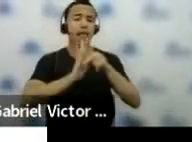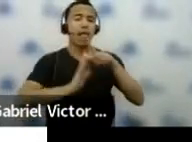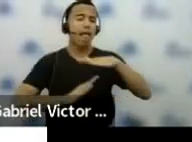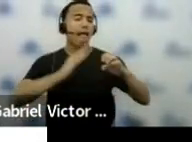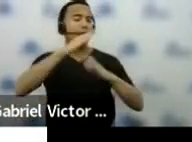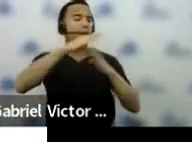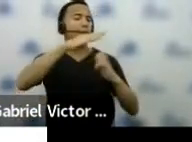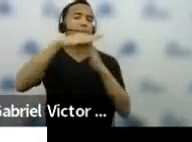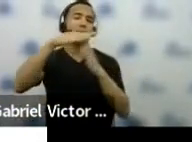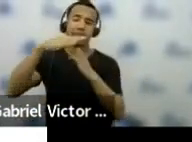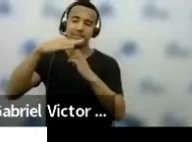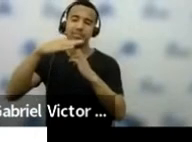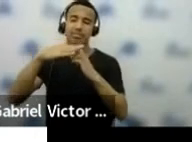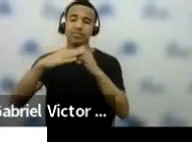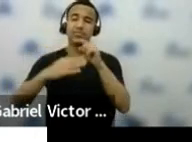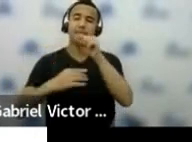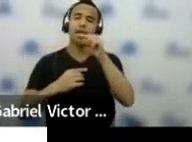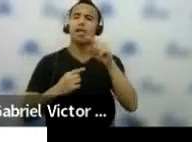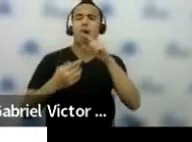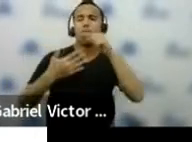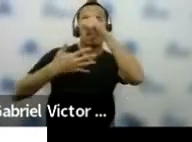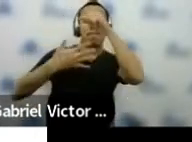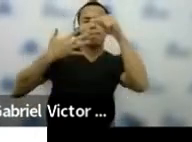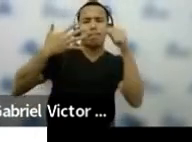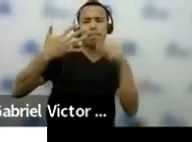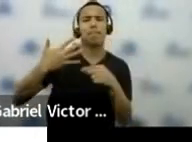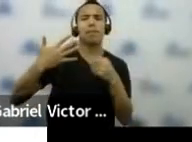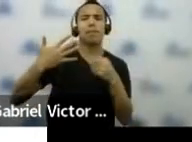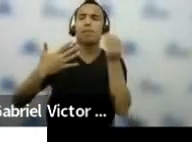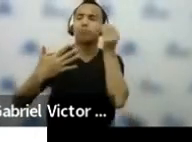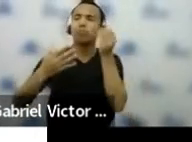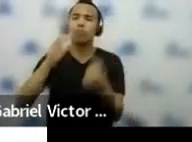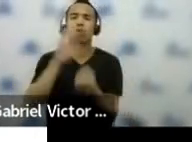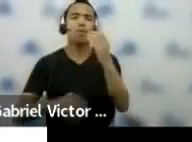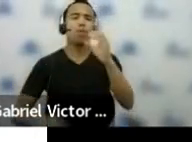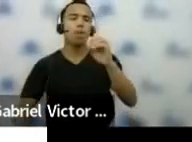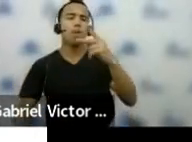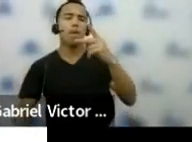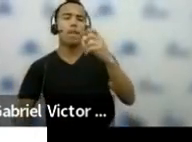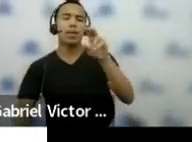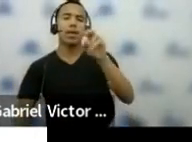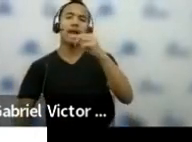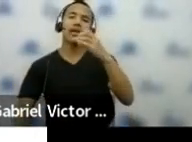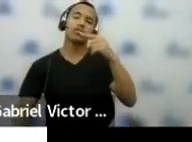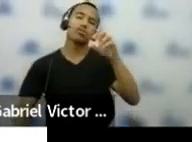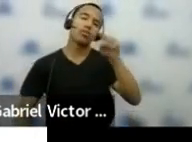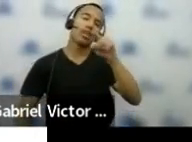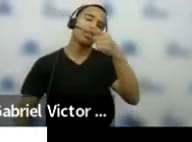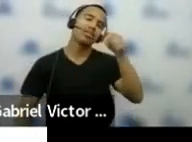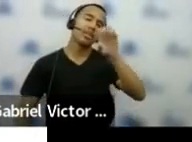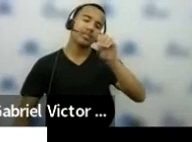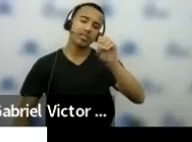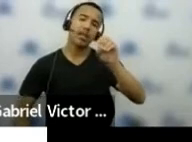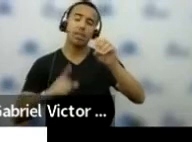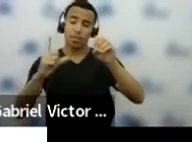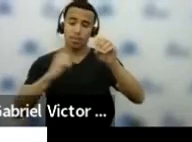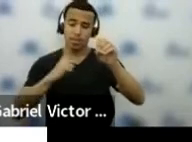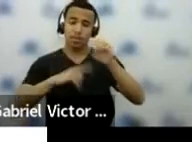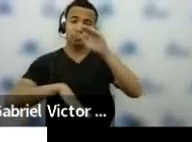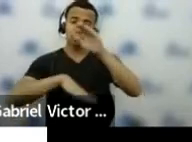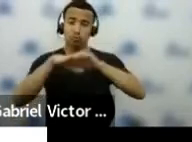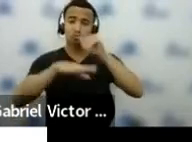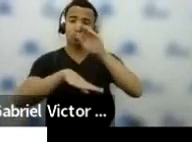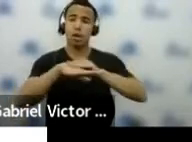empresas. As etapas para a operacionalização, então, todo o centro de competência, eu mostro para você, nós temos chamadas aí